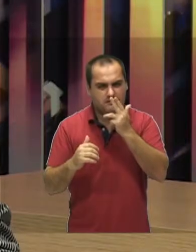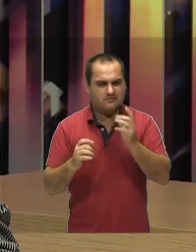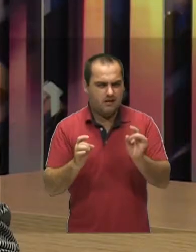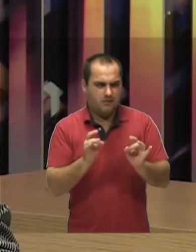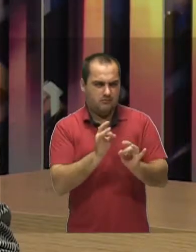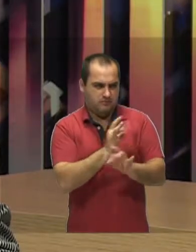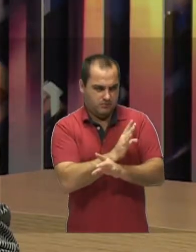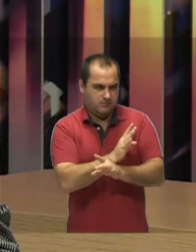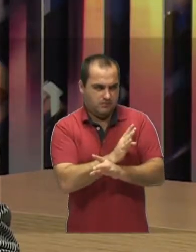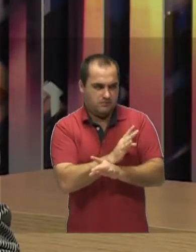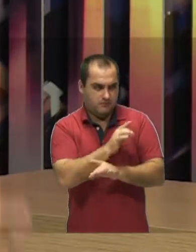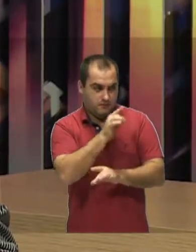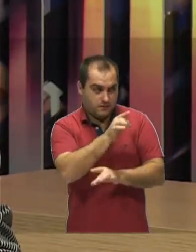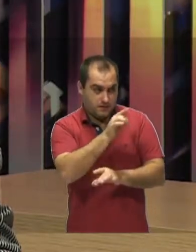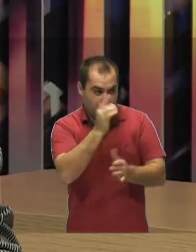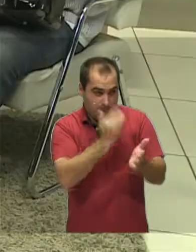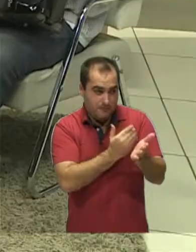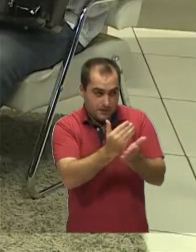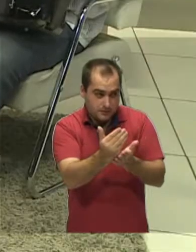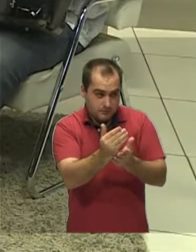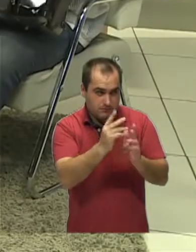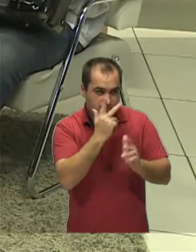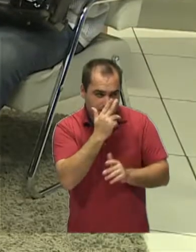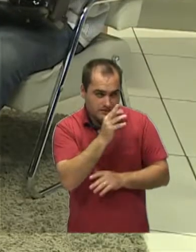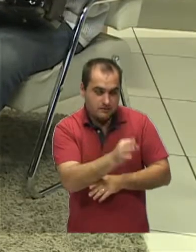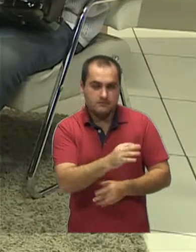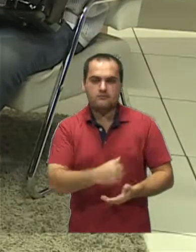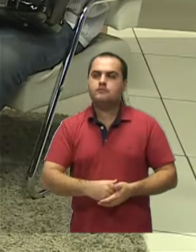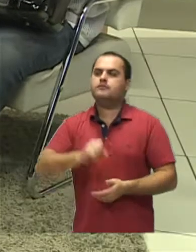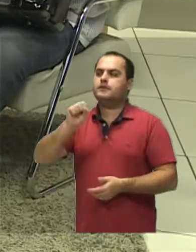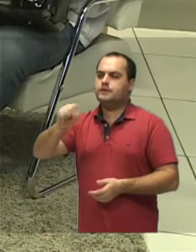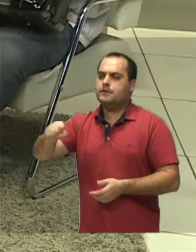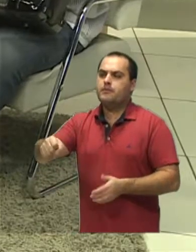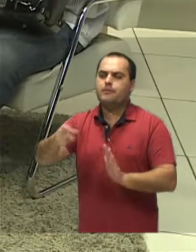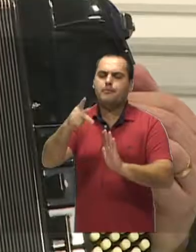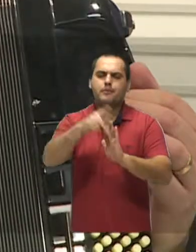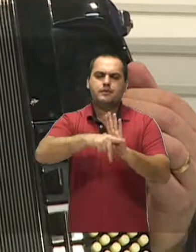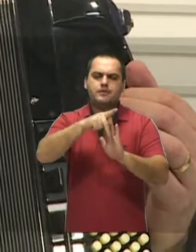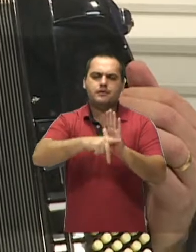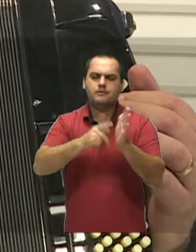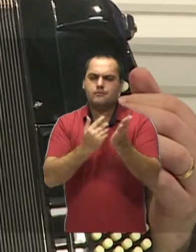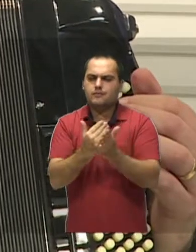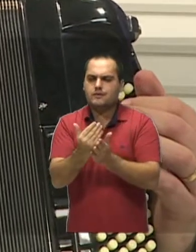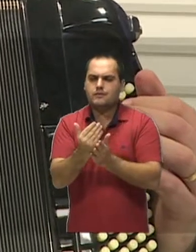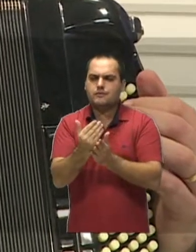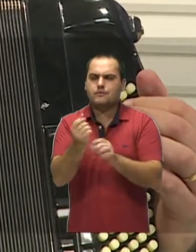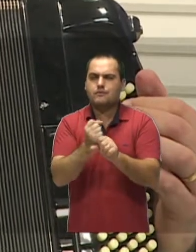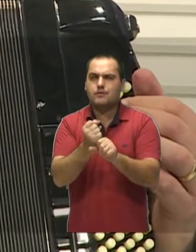fim. Você foi o idealizador. Né? A orquestra foi um projeto que foi fundado em